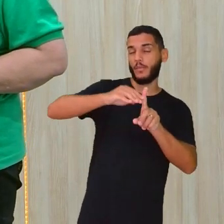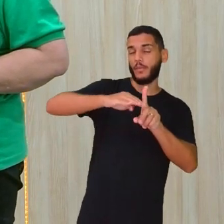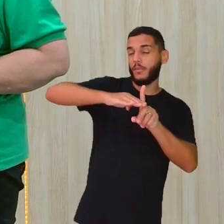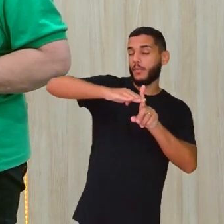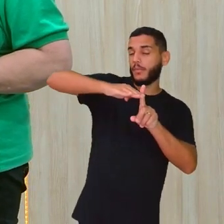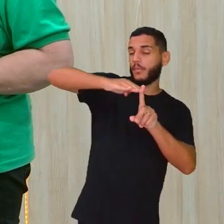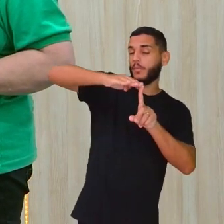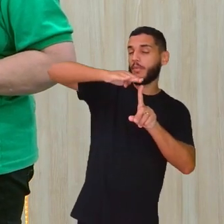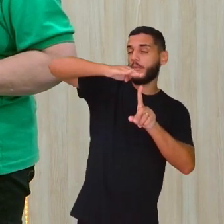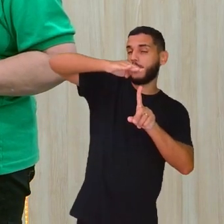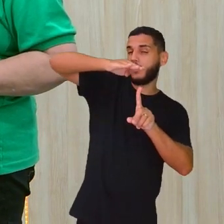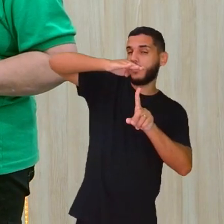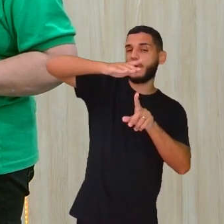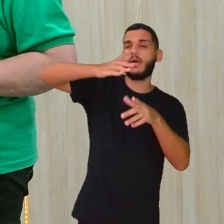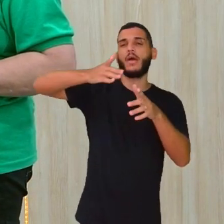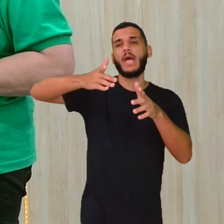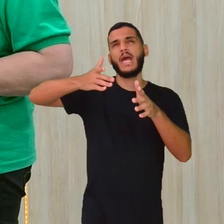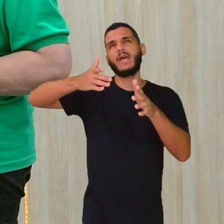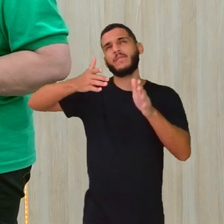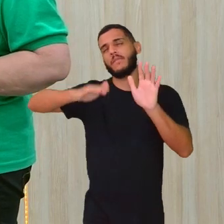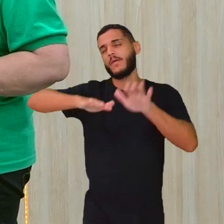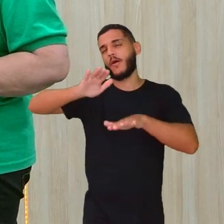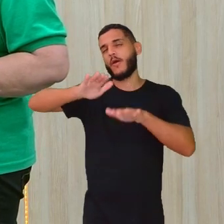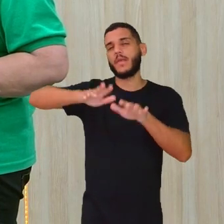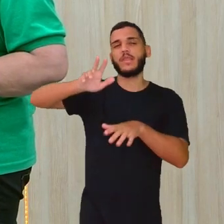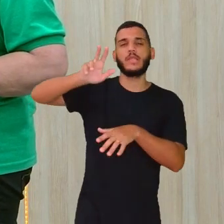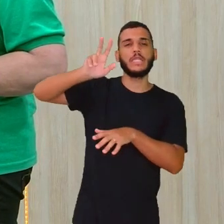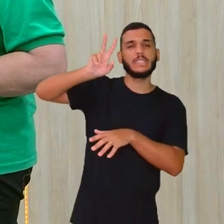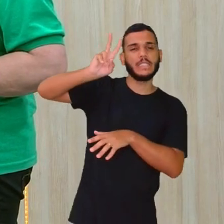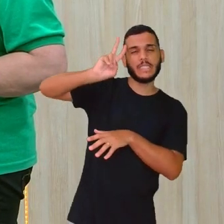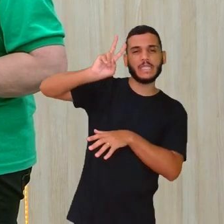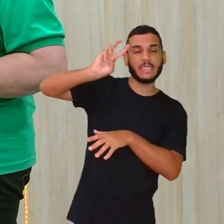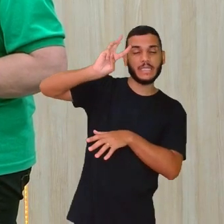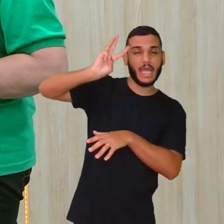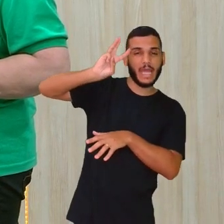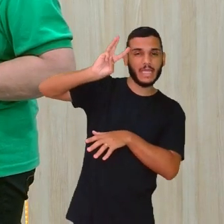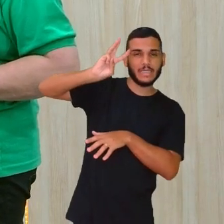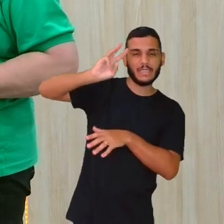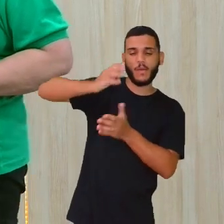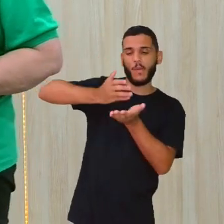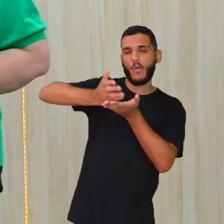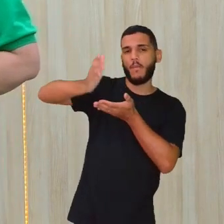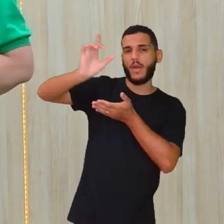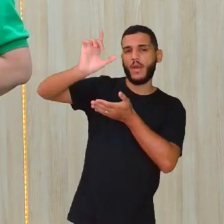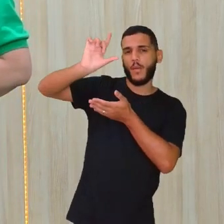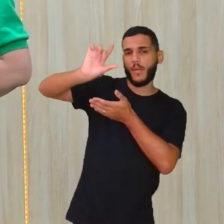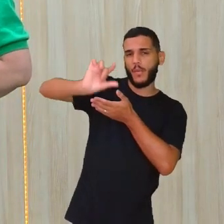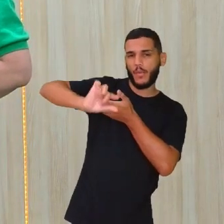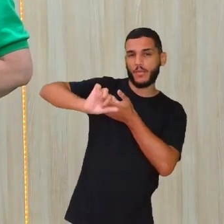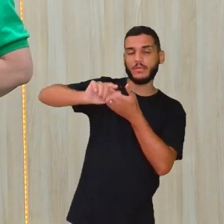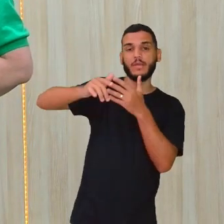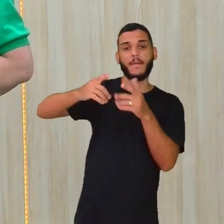subir. E lá para terça-feira ela começa também, mais uma vez, a baixar. Mas